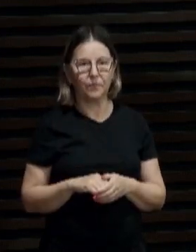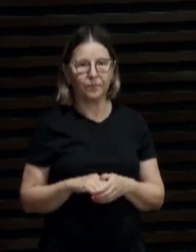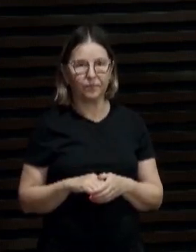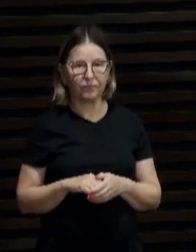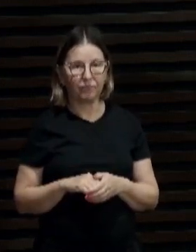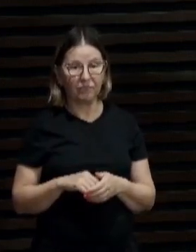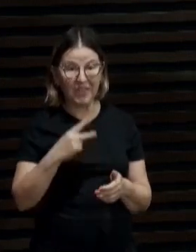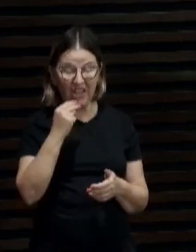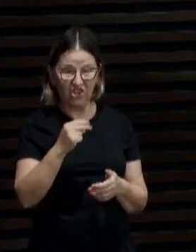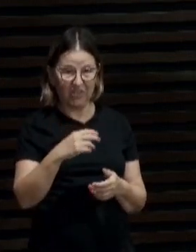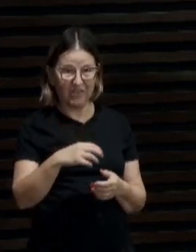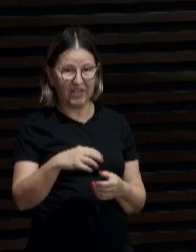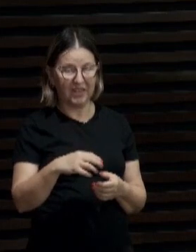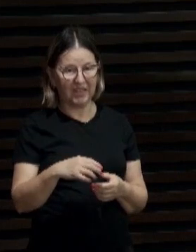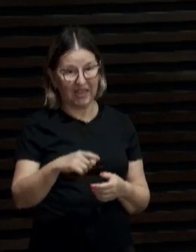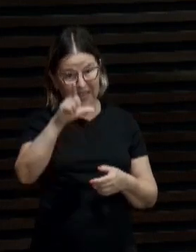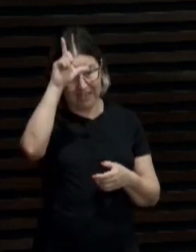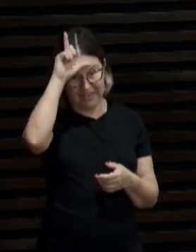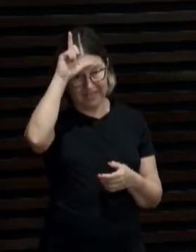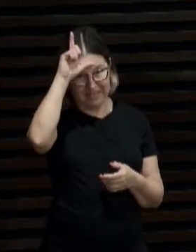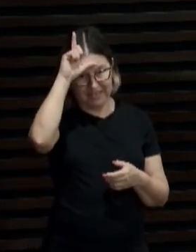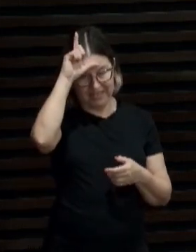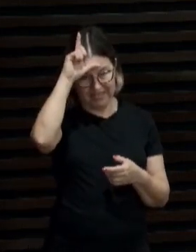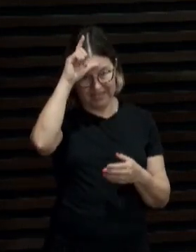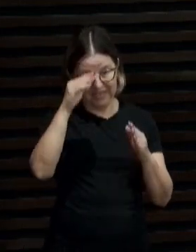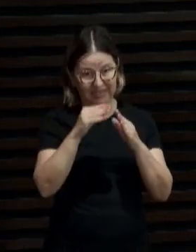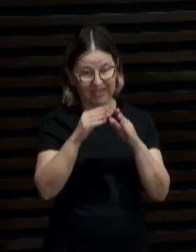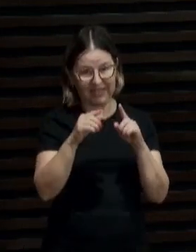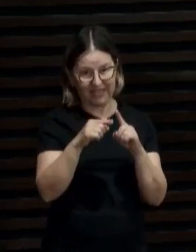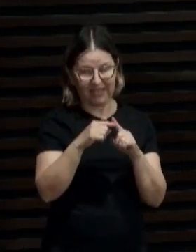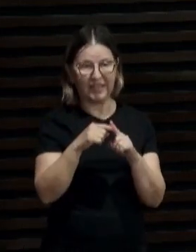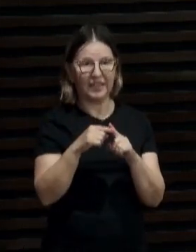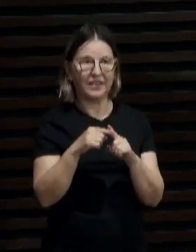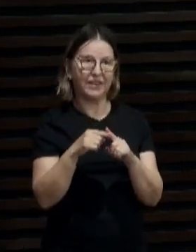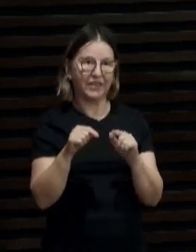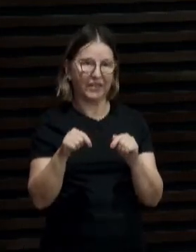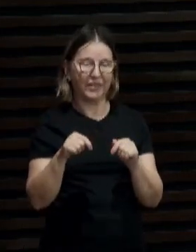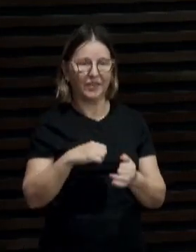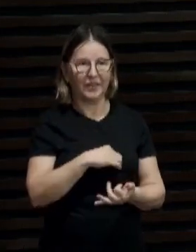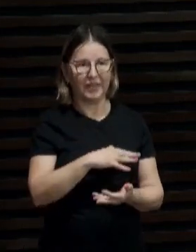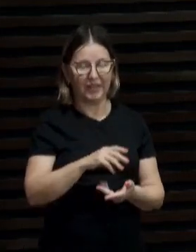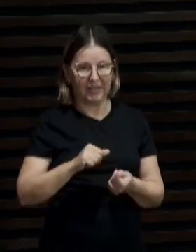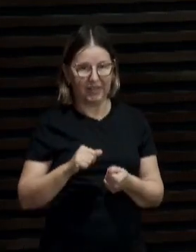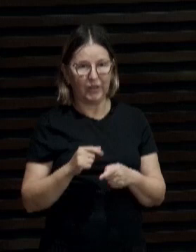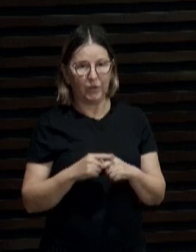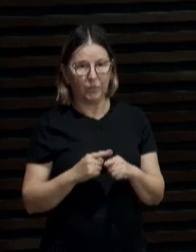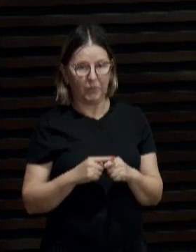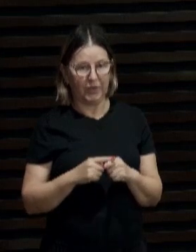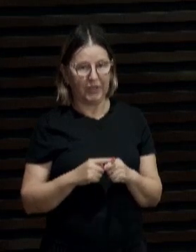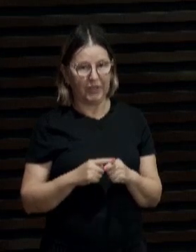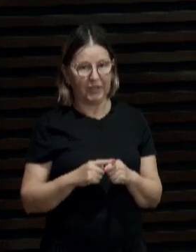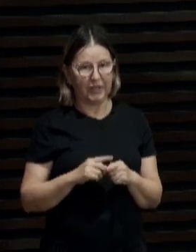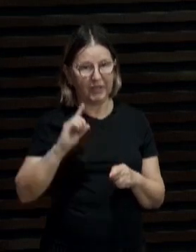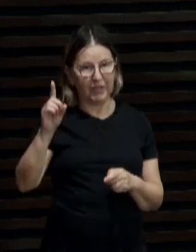igreja na terra, né? Nós sabemos que a liderança da igreja é do Senhor, é celestial, mas ele tem os seus pastores, eles têm os seus